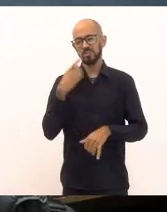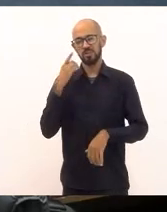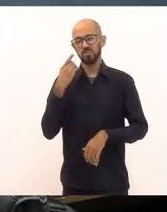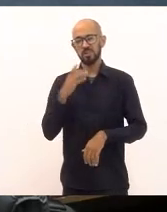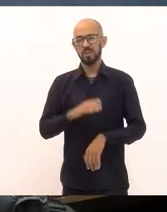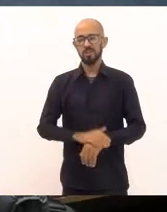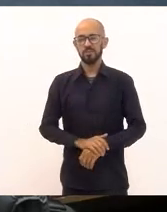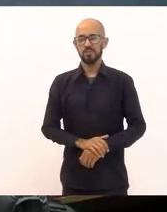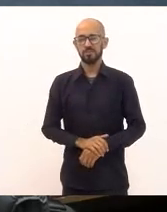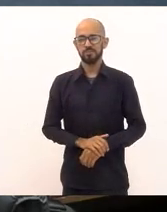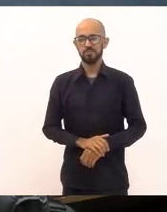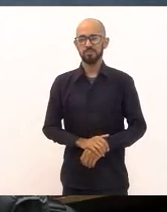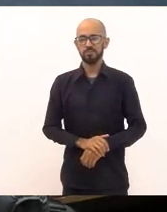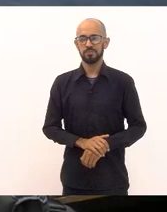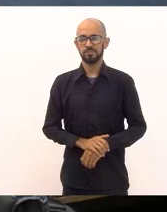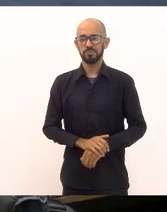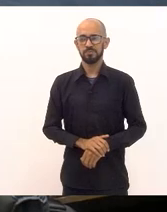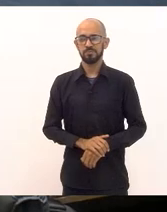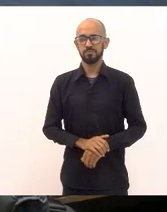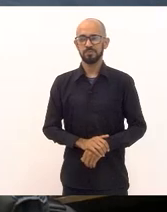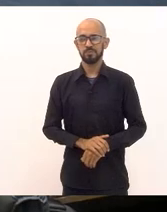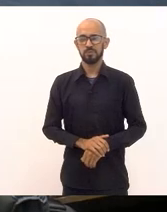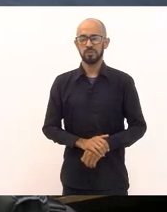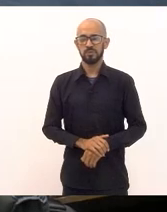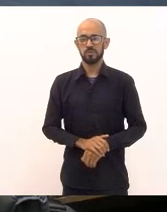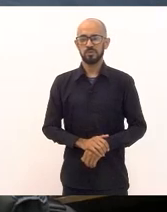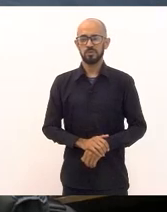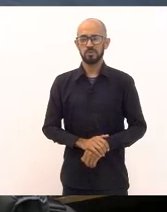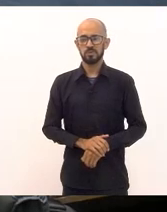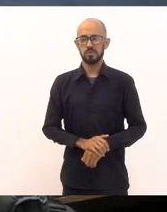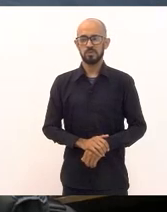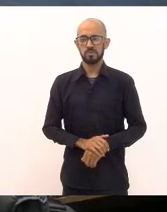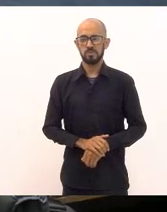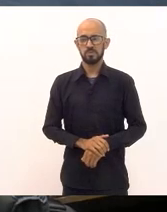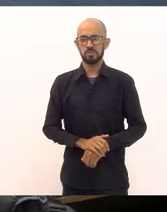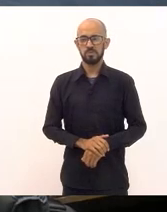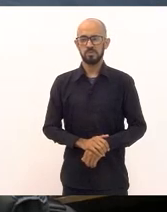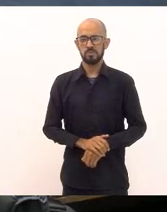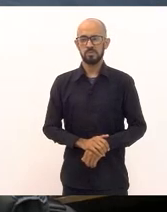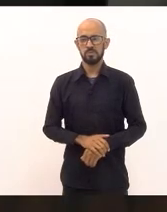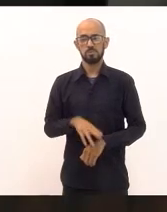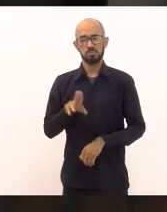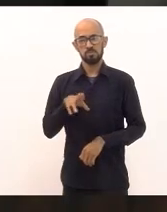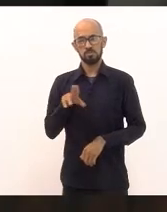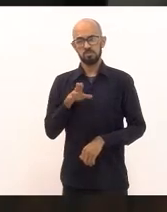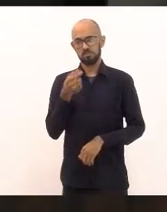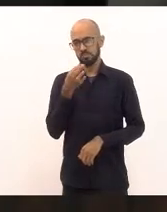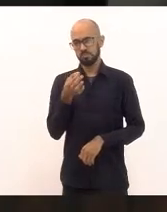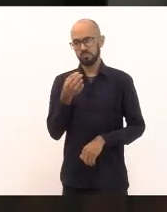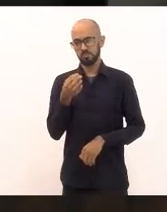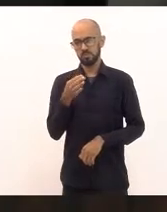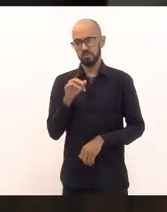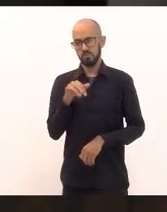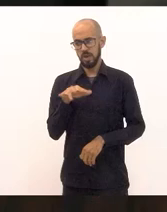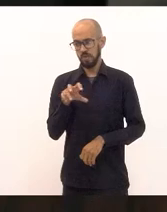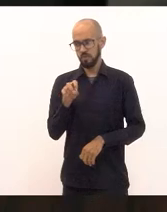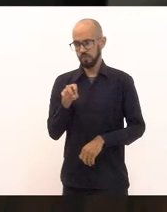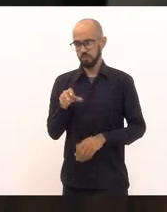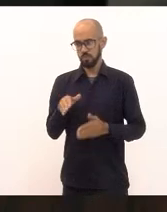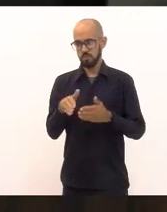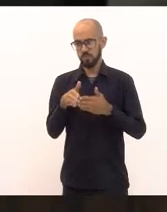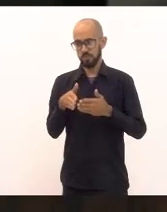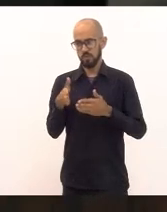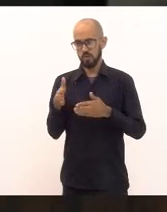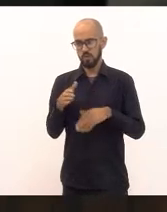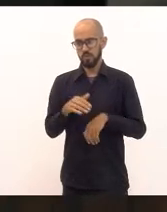Flávio será. Flávio, deputado Flávio. Poder usar o argumento da deputado Flávio, por favor. Aí a gente tem um monte deputado de Flávio. Que se